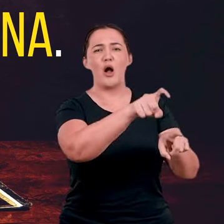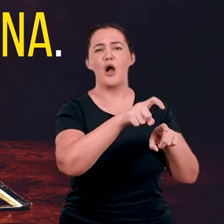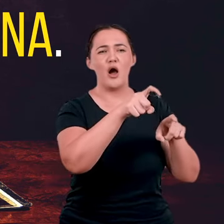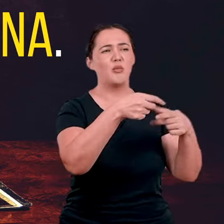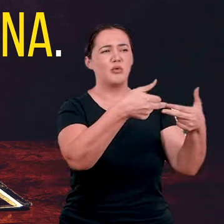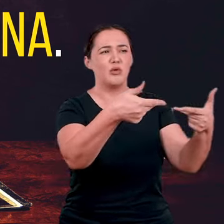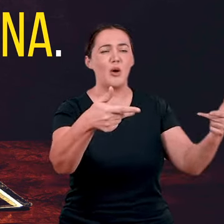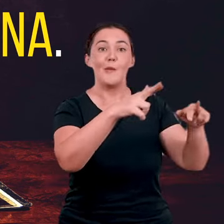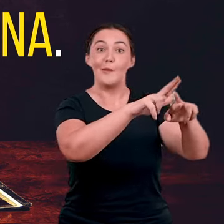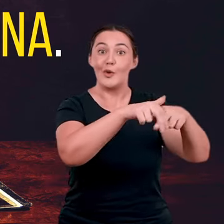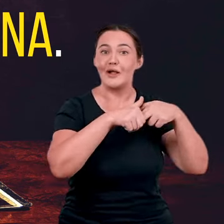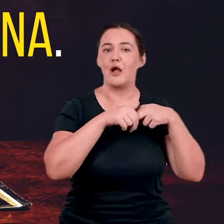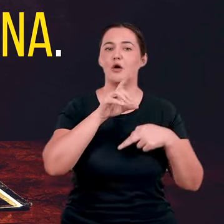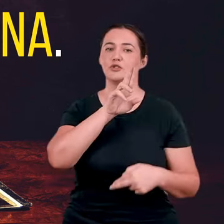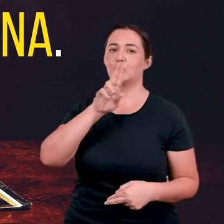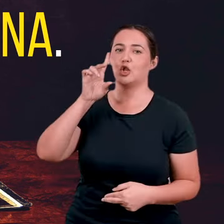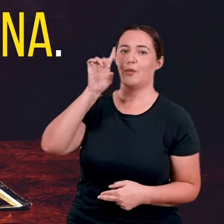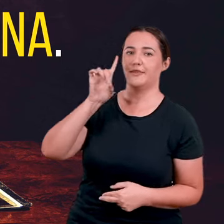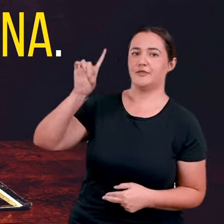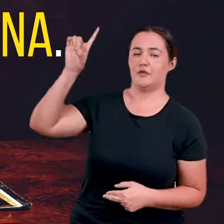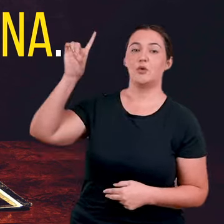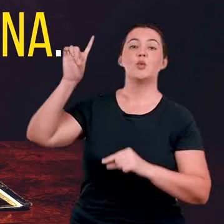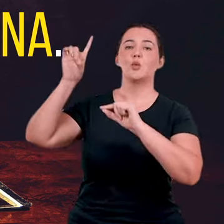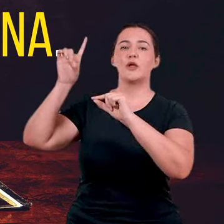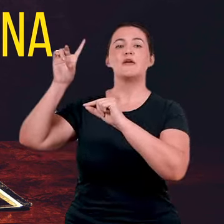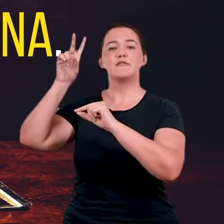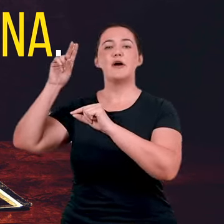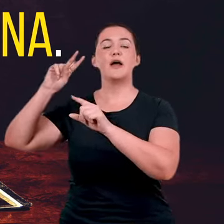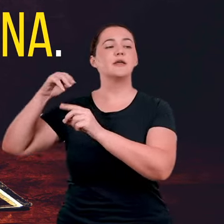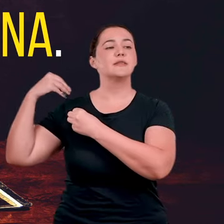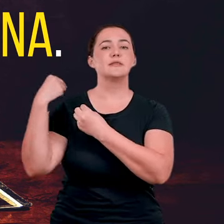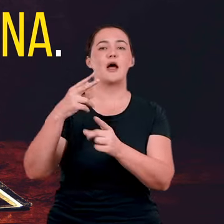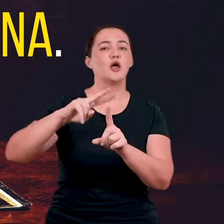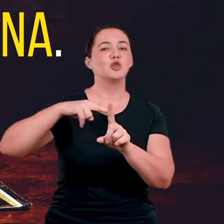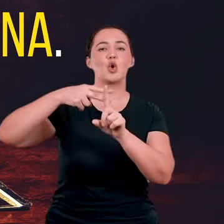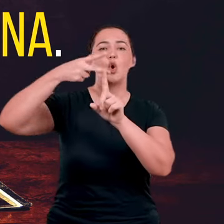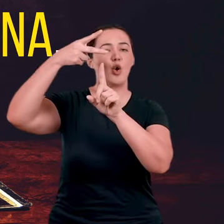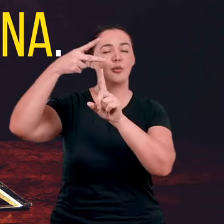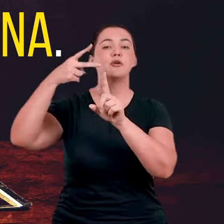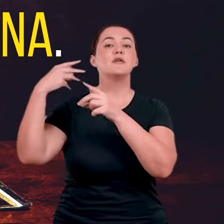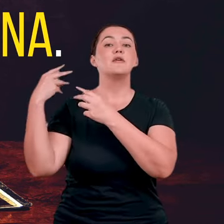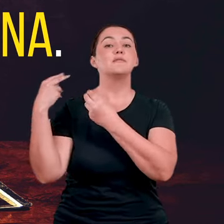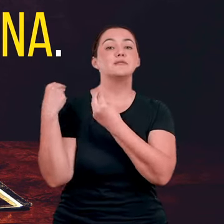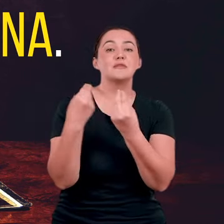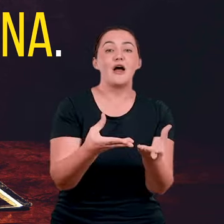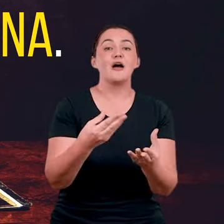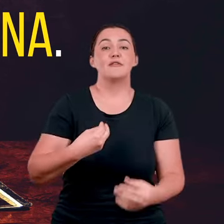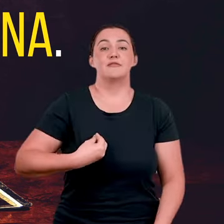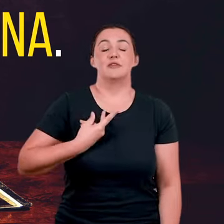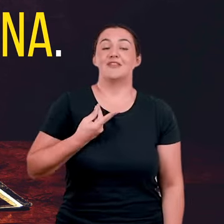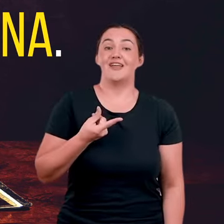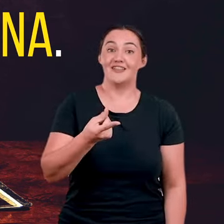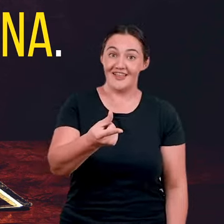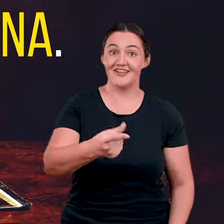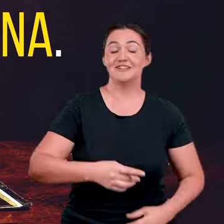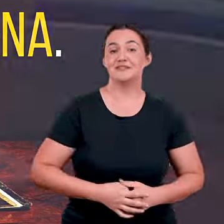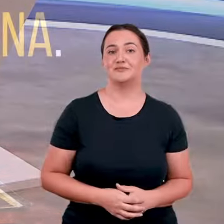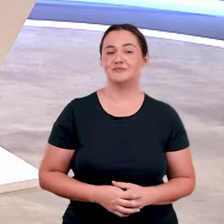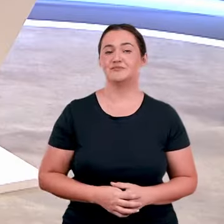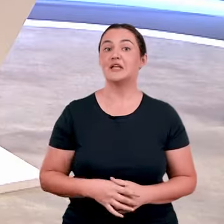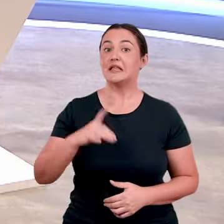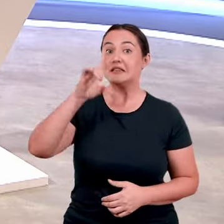campos, por causa do meu nome, receberá muitas vezes mais e herdará a vida eterna.